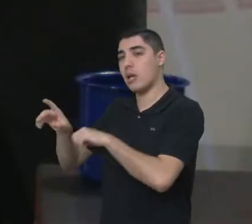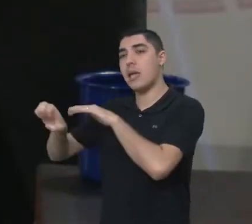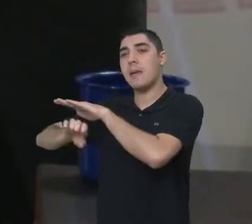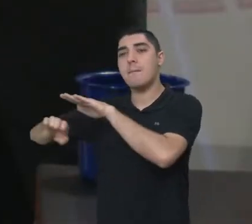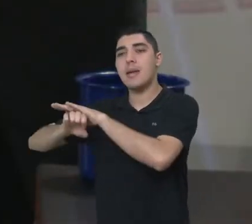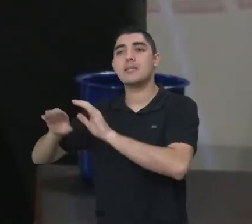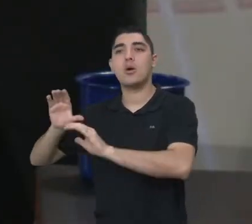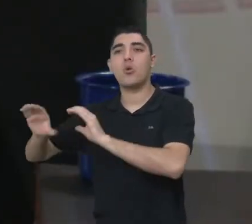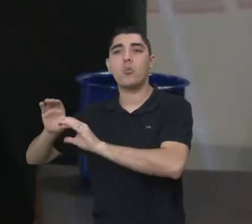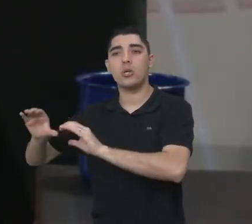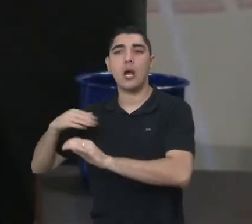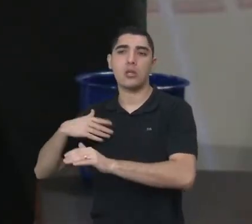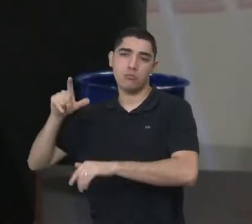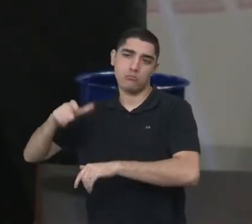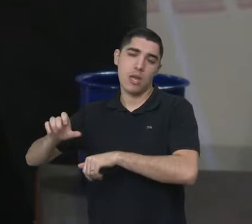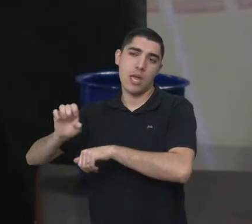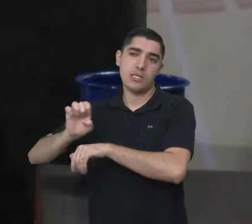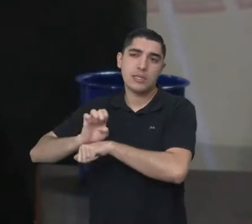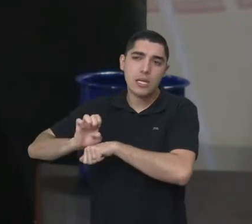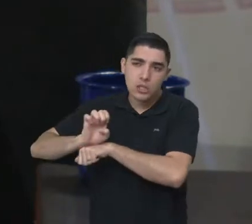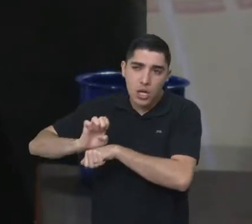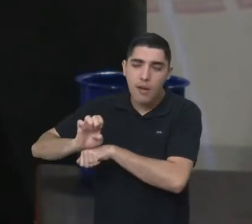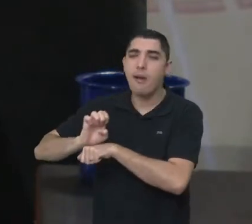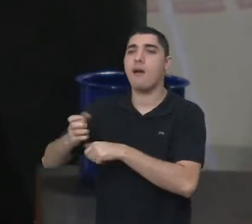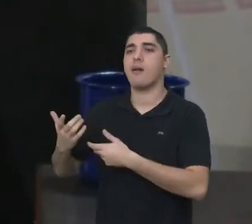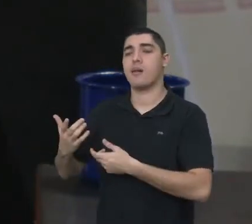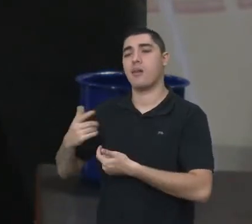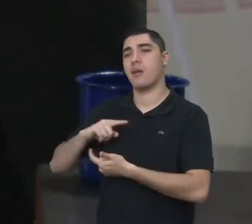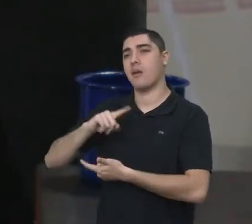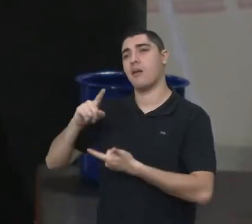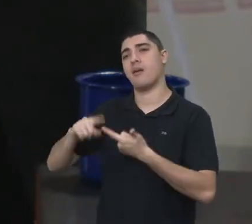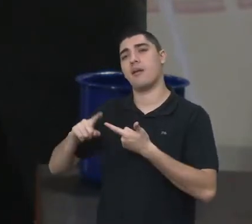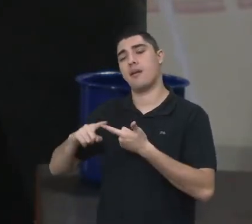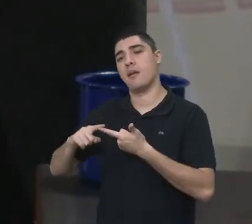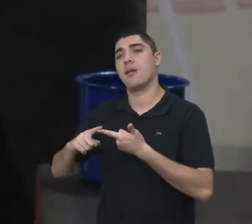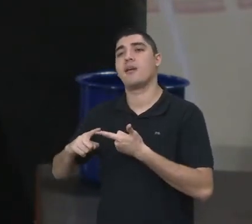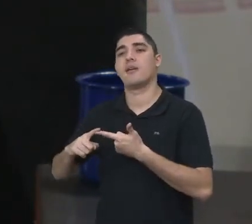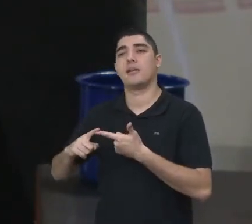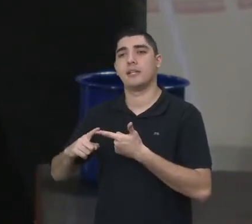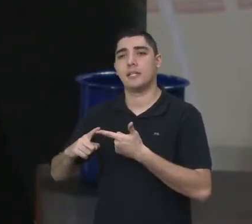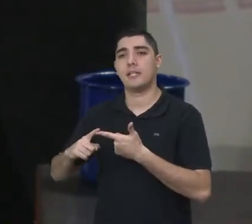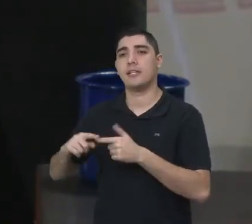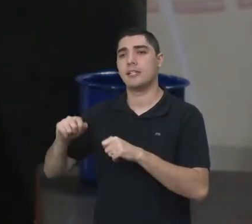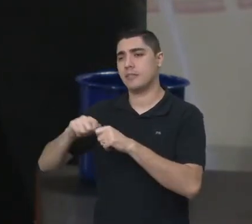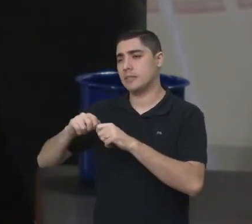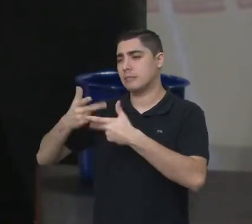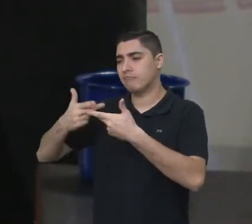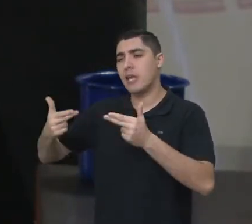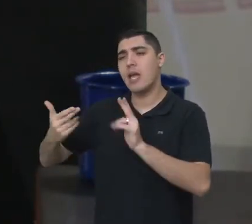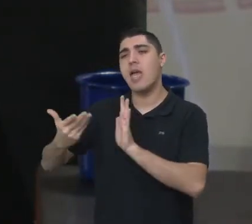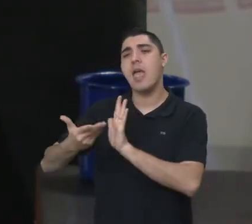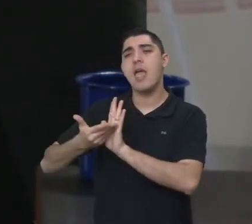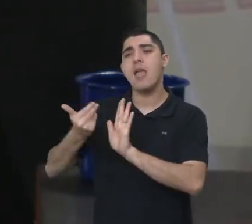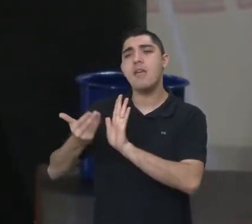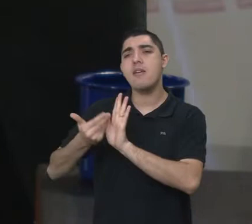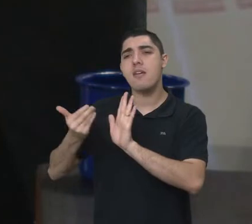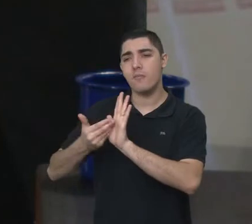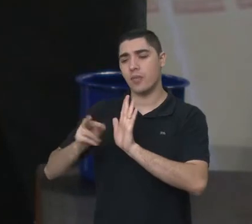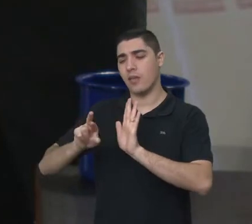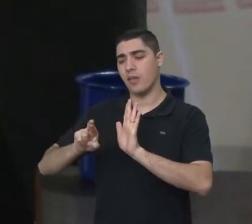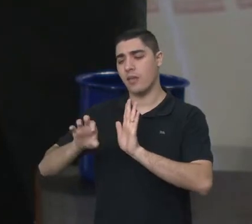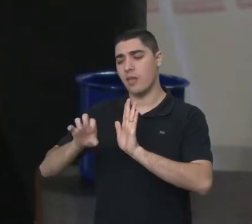trabalhei em empresa de comunicação, fiz criação de diagramação de revistas,